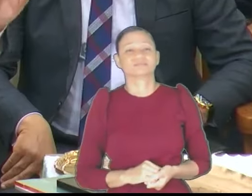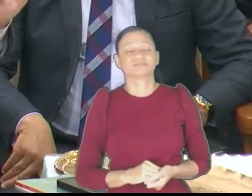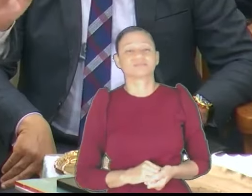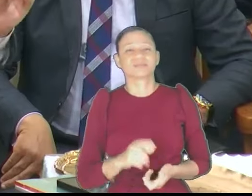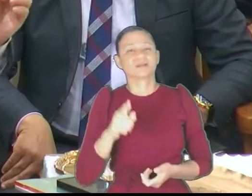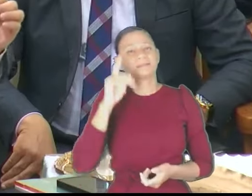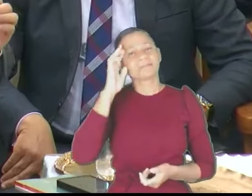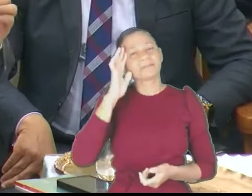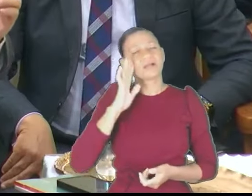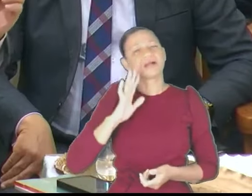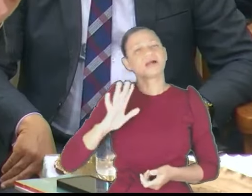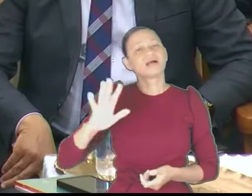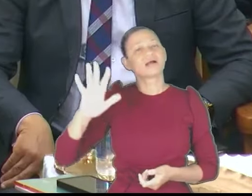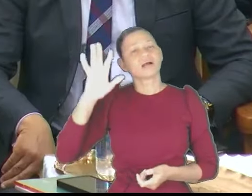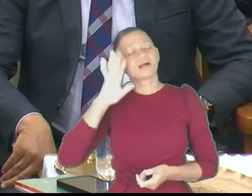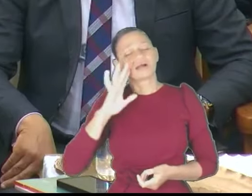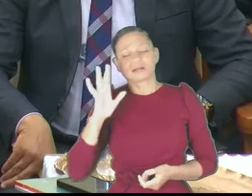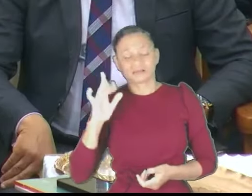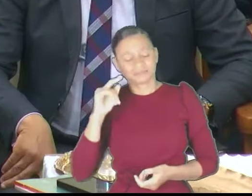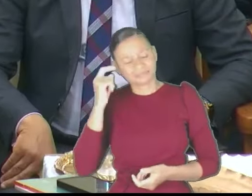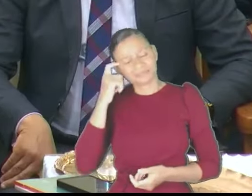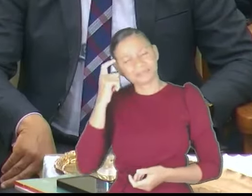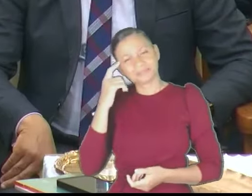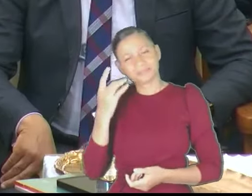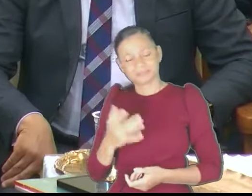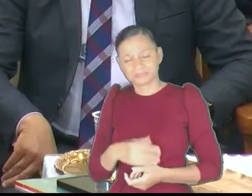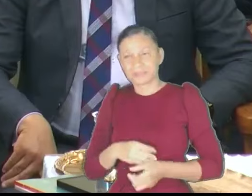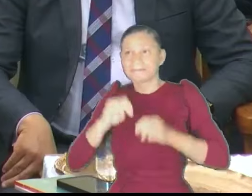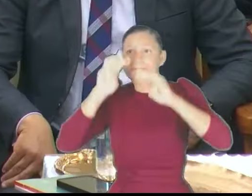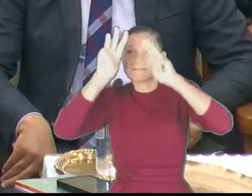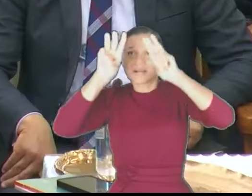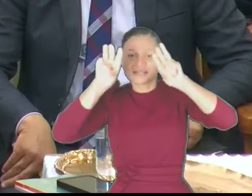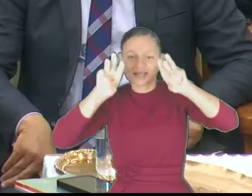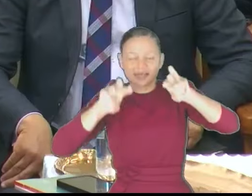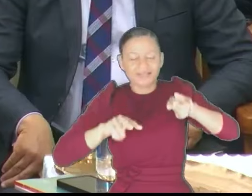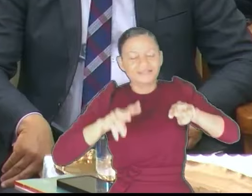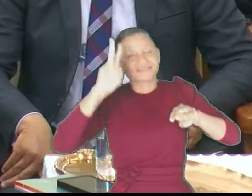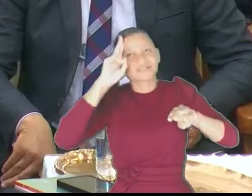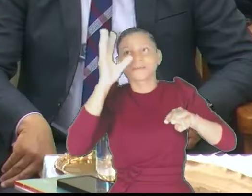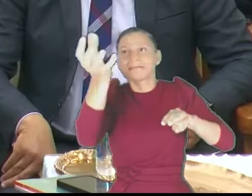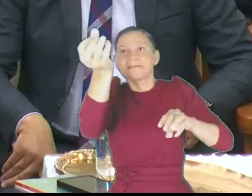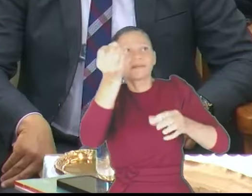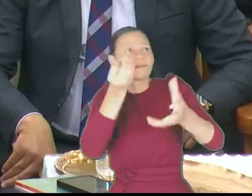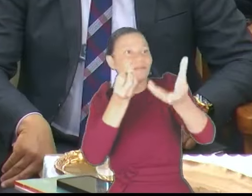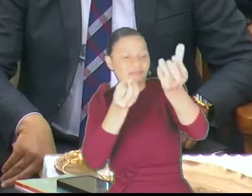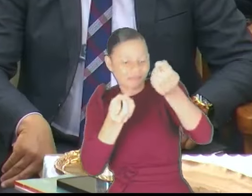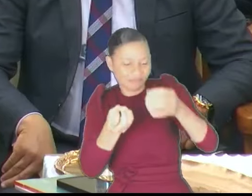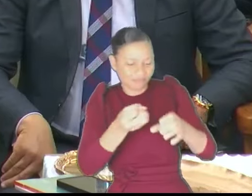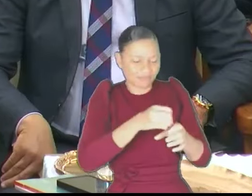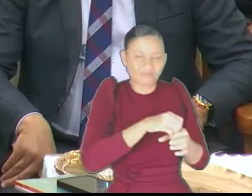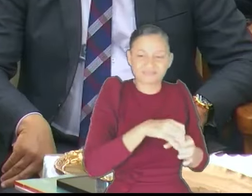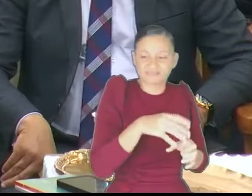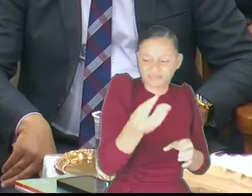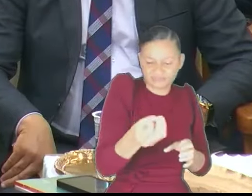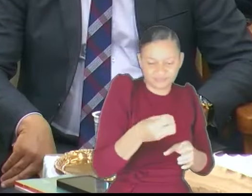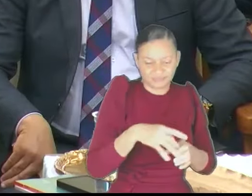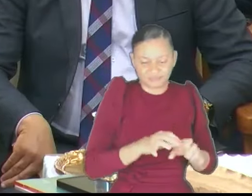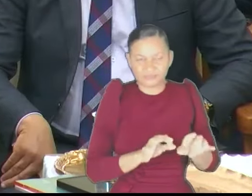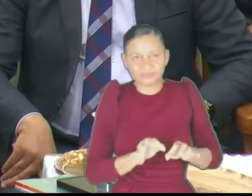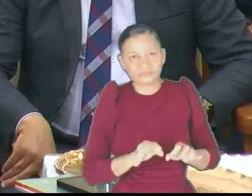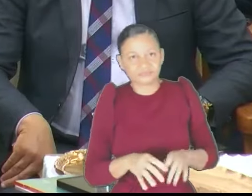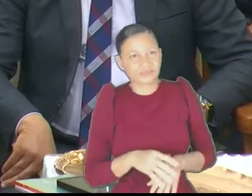Imagine ele escolhendo o maná na segunda. Preparava o alimento, o menino olhava